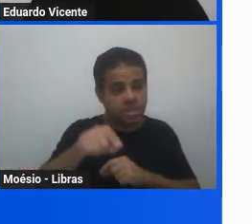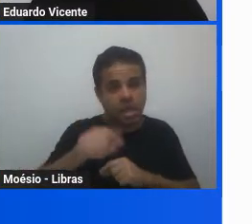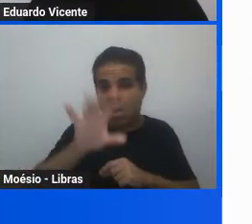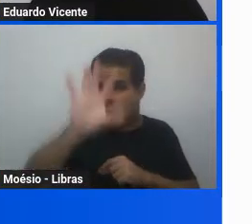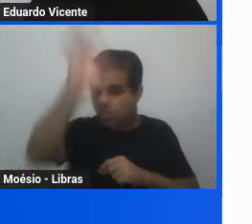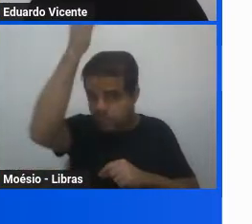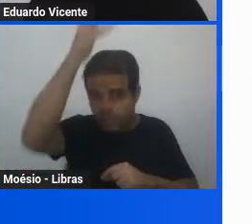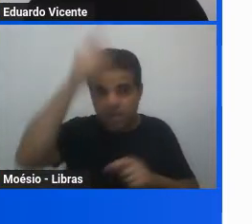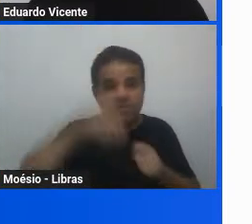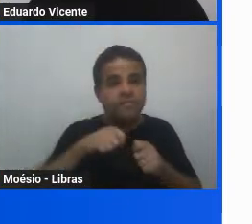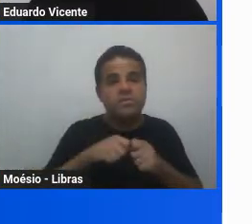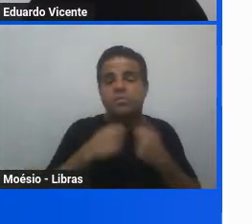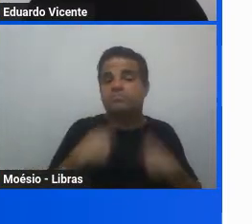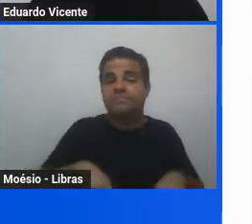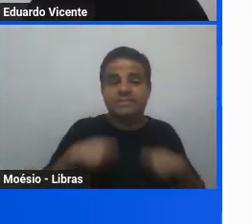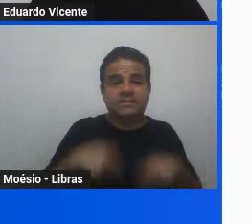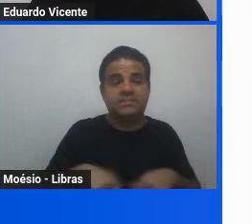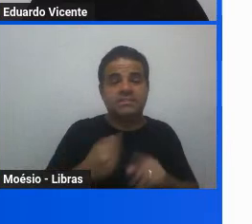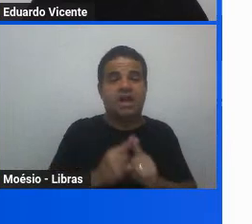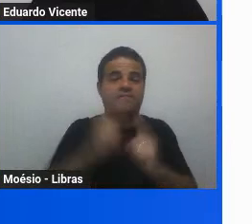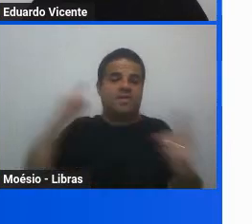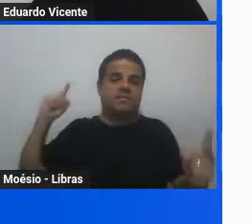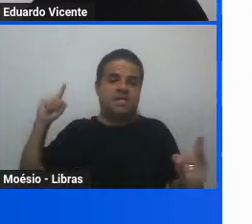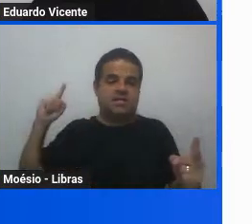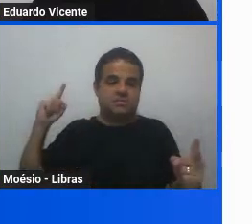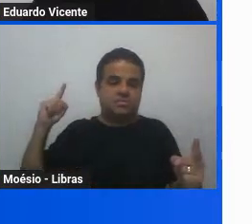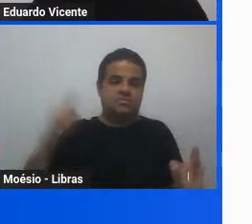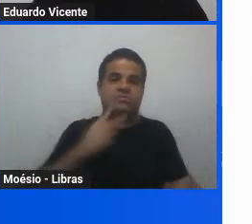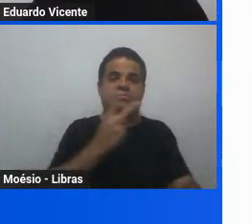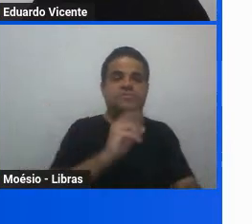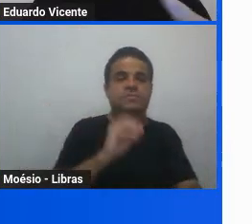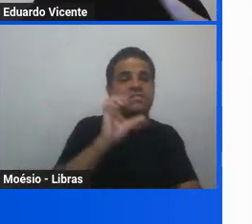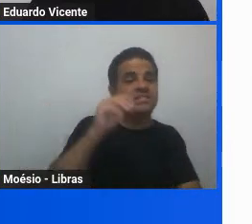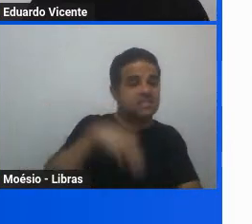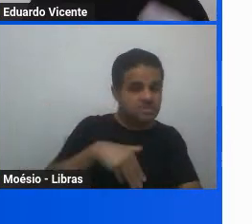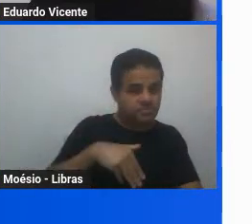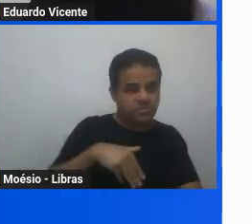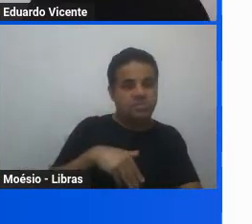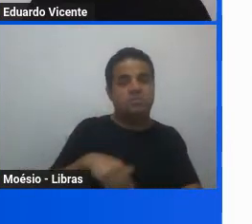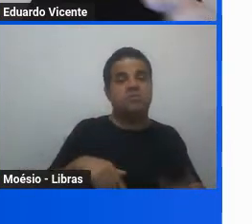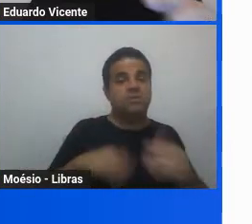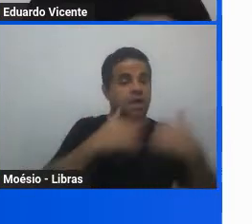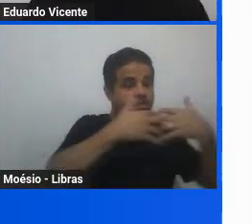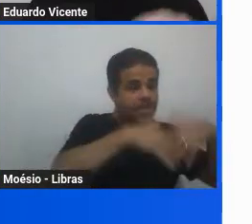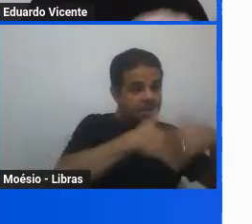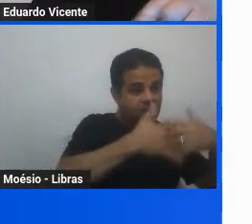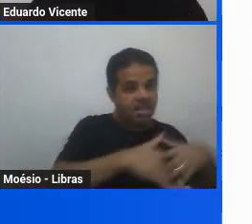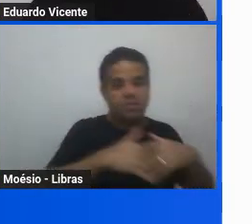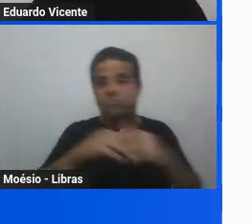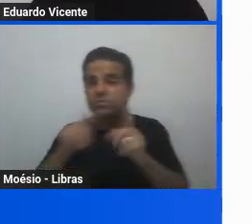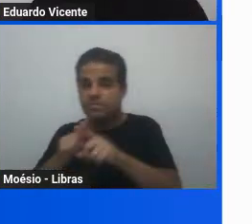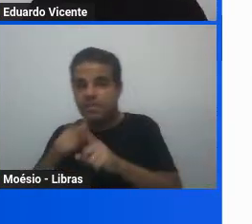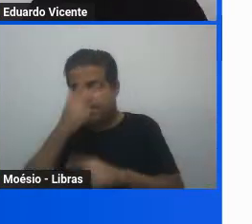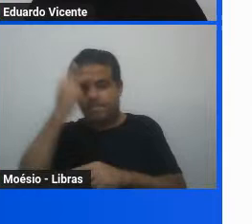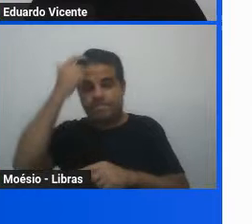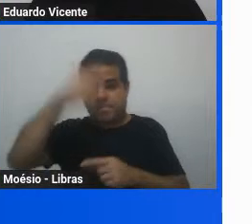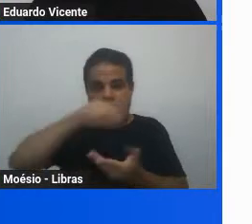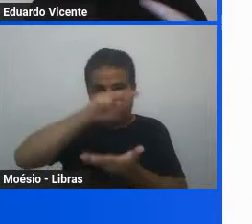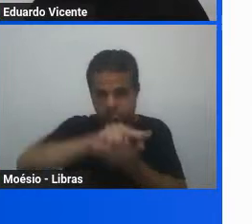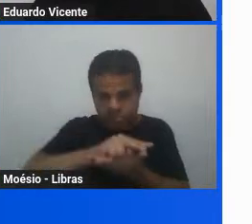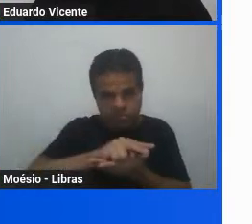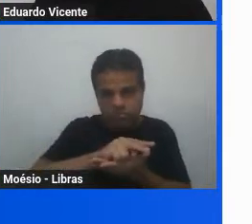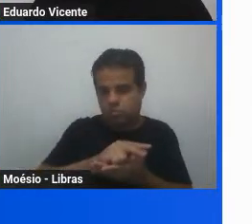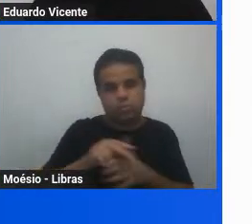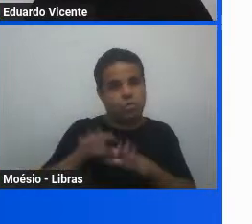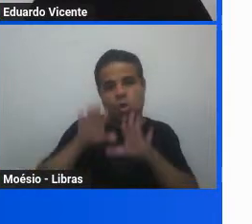dessa, precisa estar afastado cerca de 20 centímetros entre o aparelho e entre a vítima. Nós não colocamos